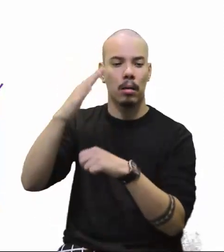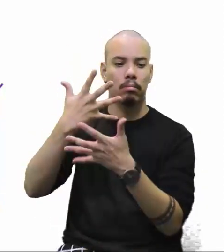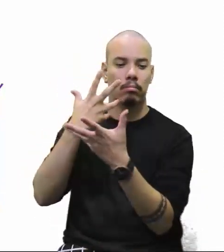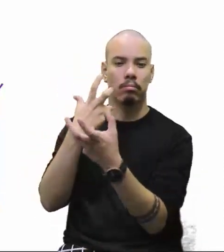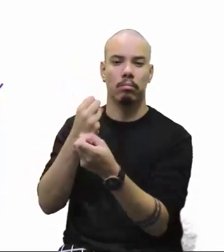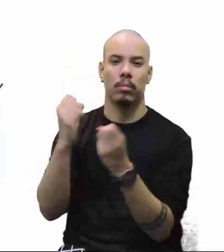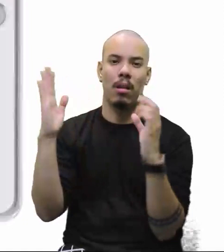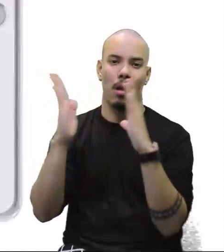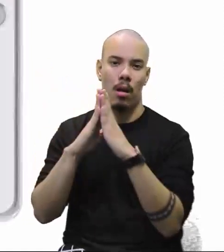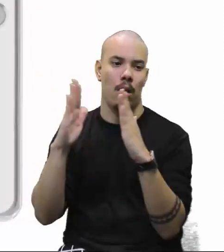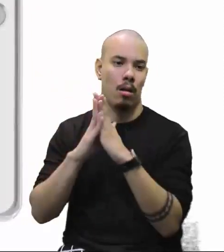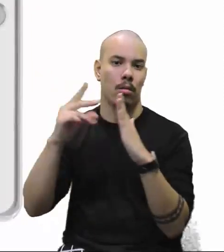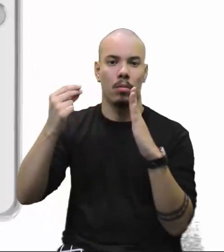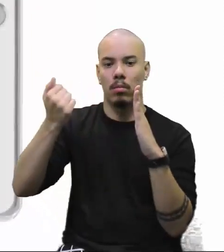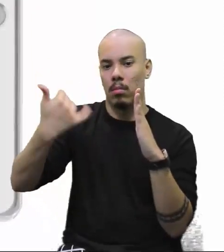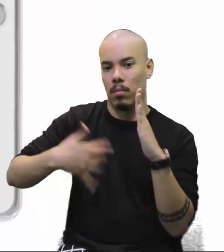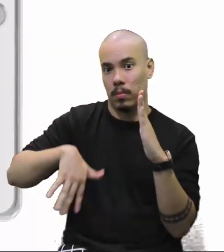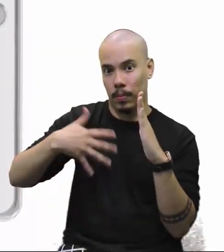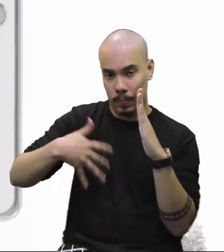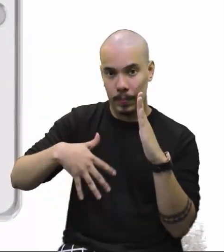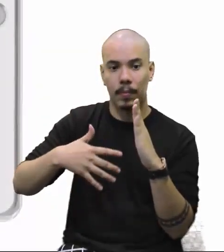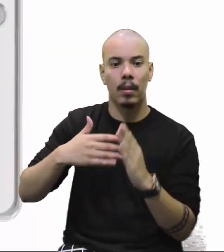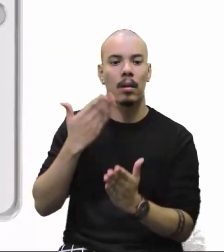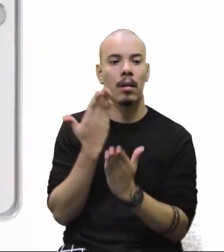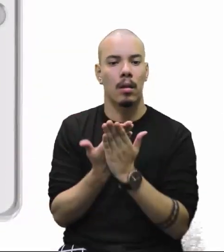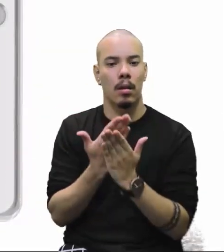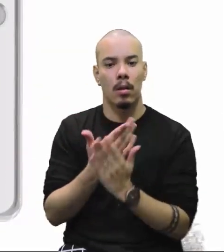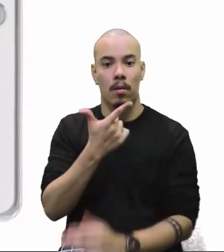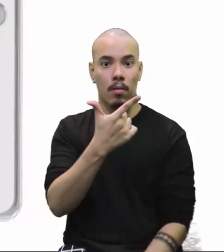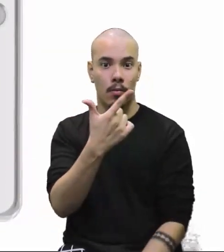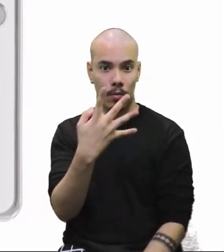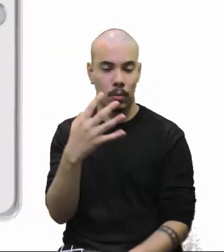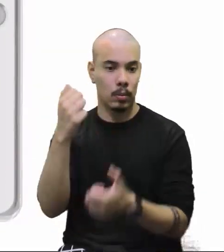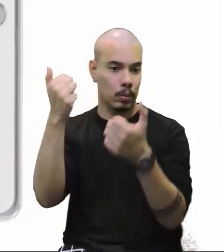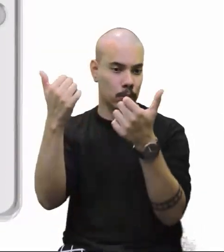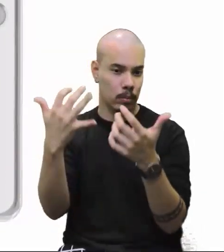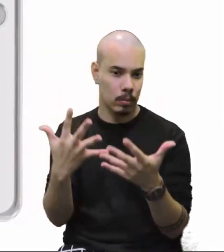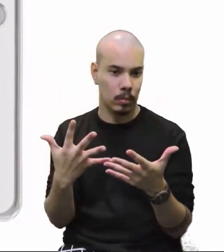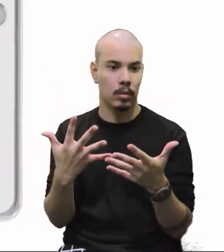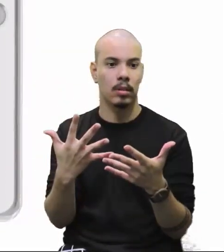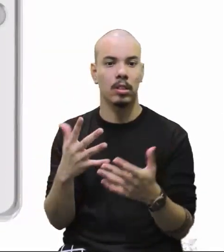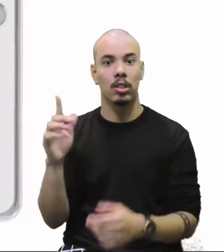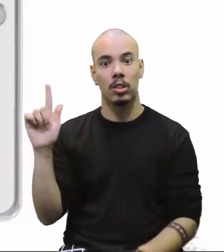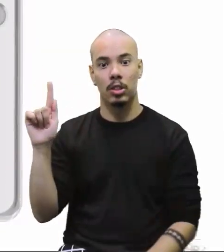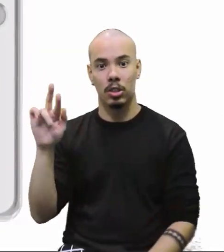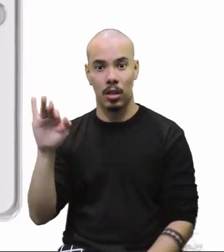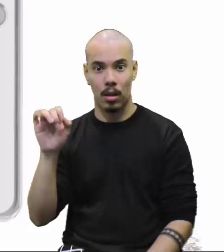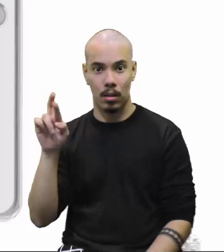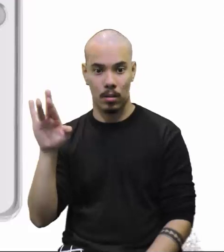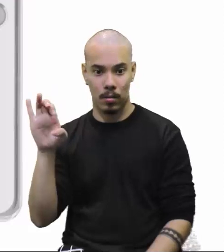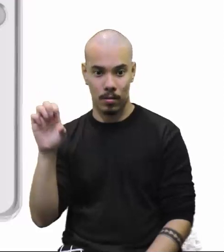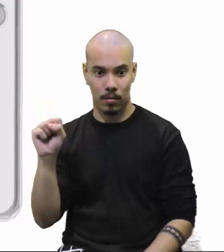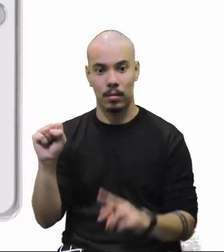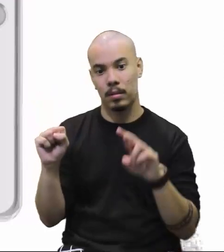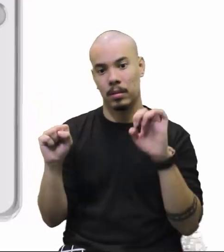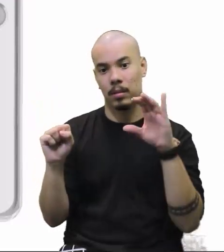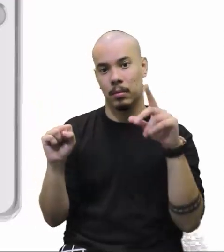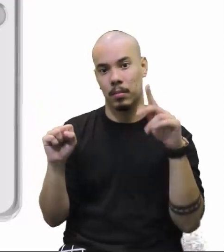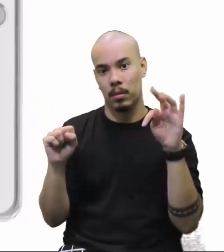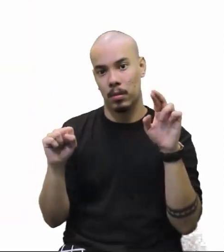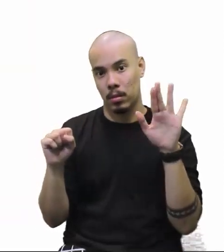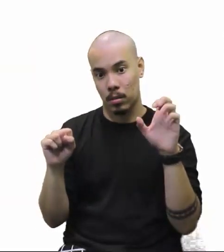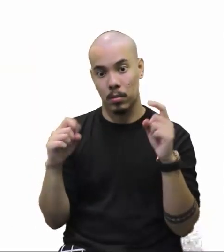uma casa. Bom, a aula 24 fala de geradores e receptores, né? Então, gerador, conceito,